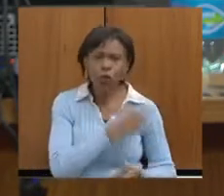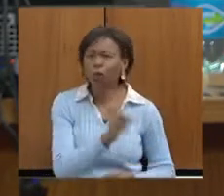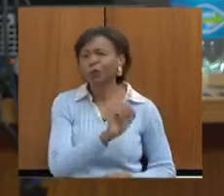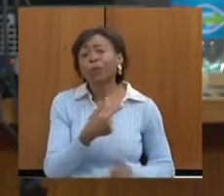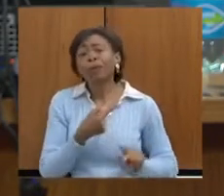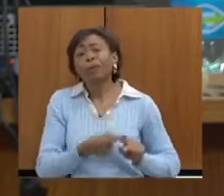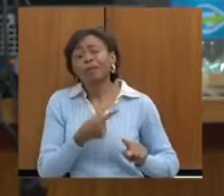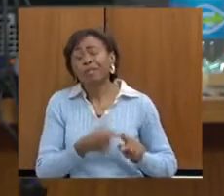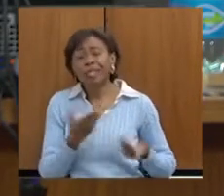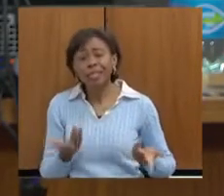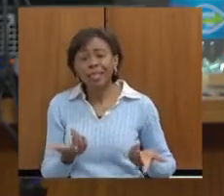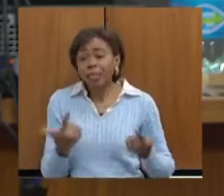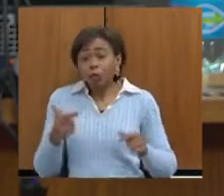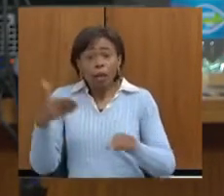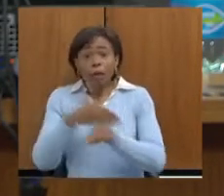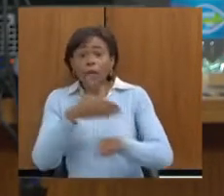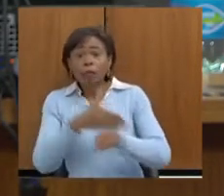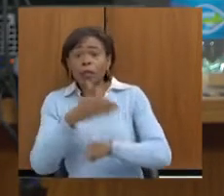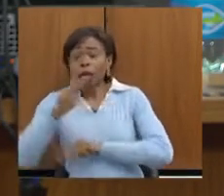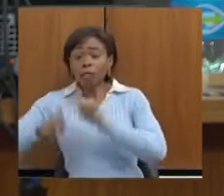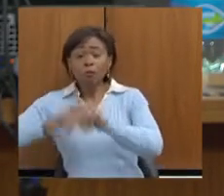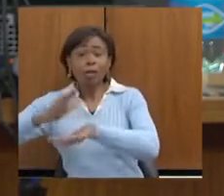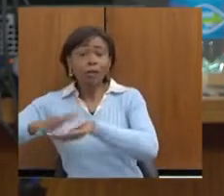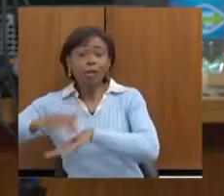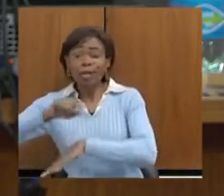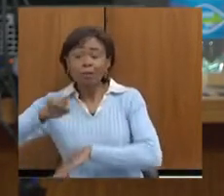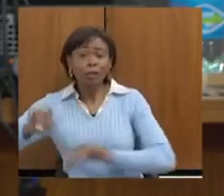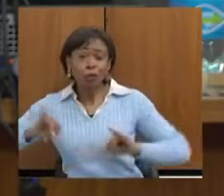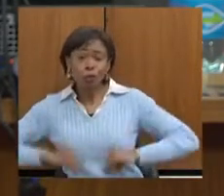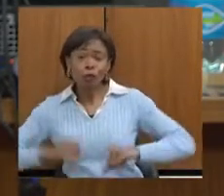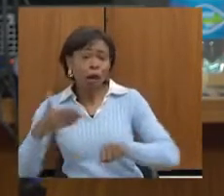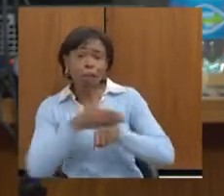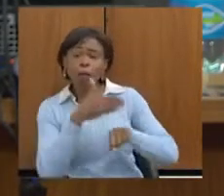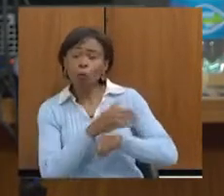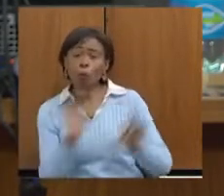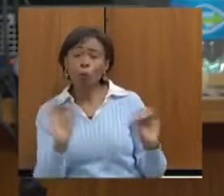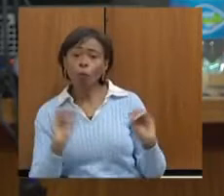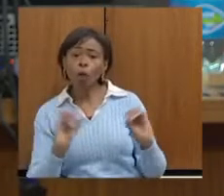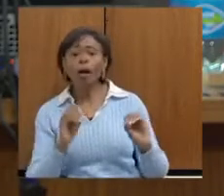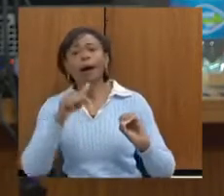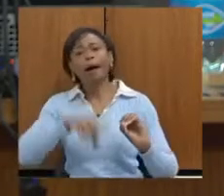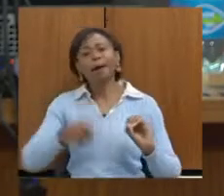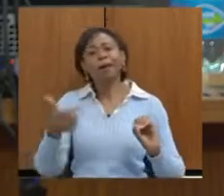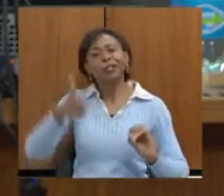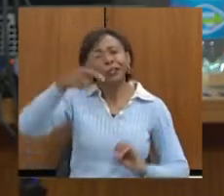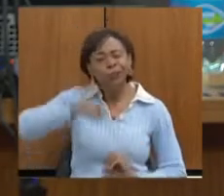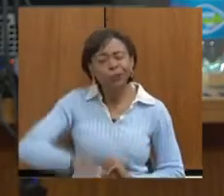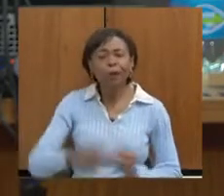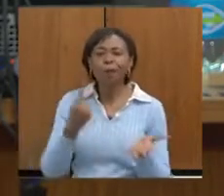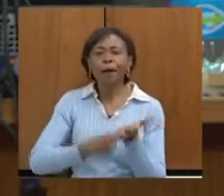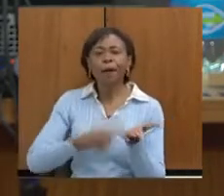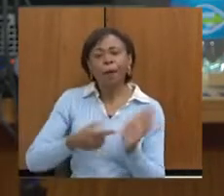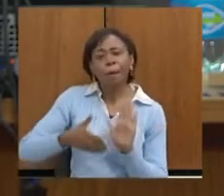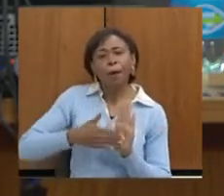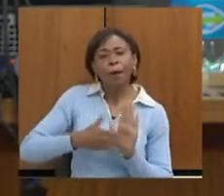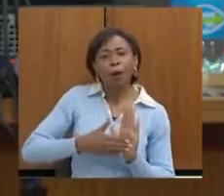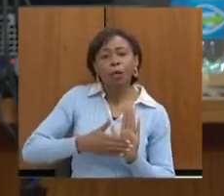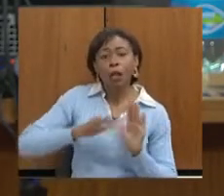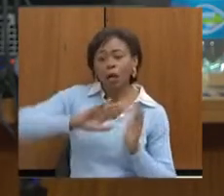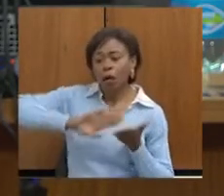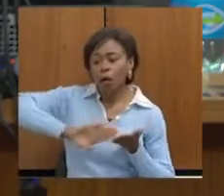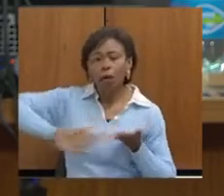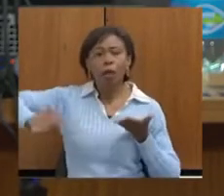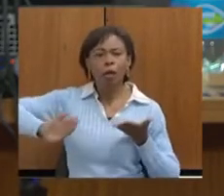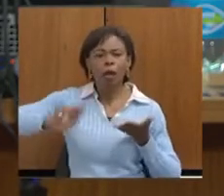não tinha participação das vítimas e novamente Tá se fazendo um novo acordo sem a participação das